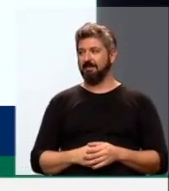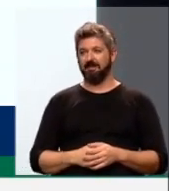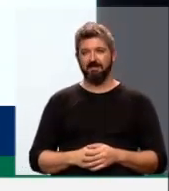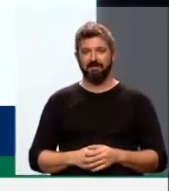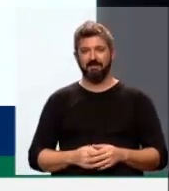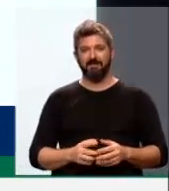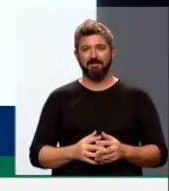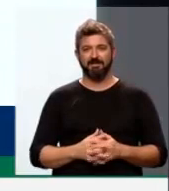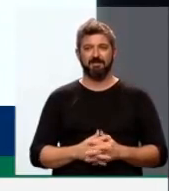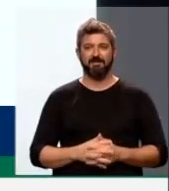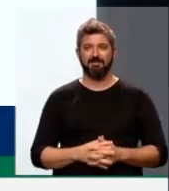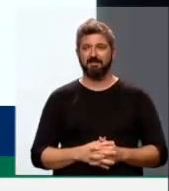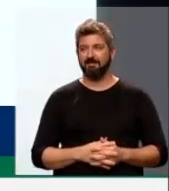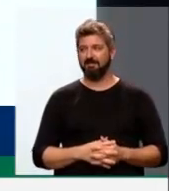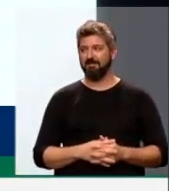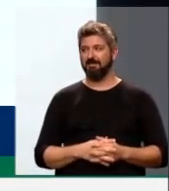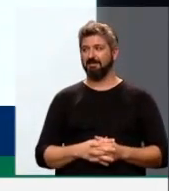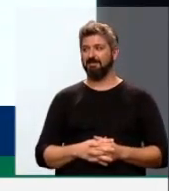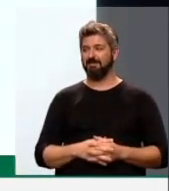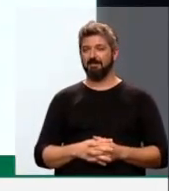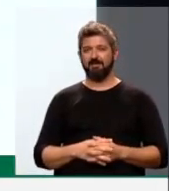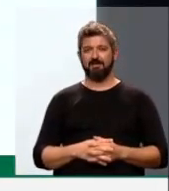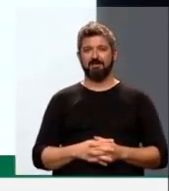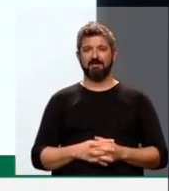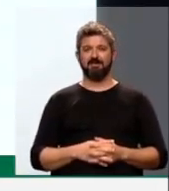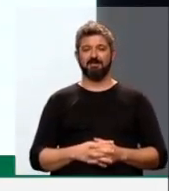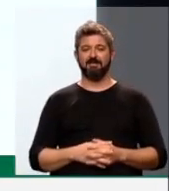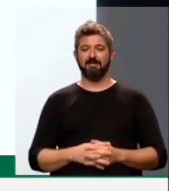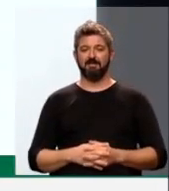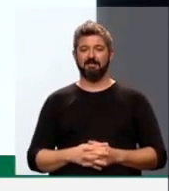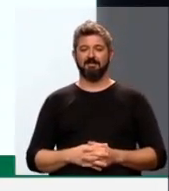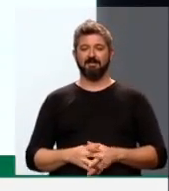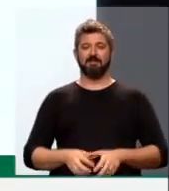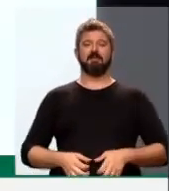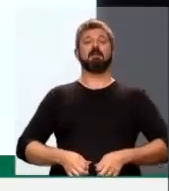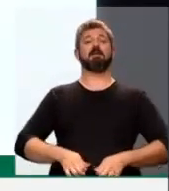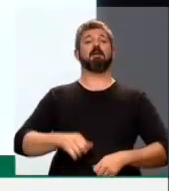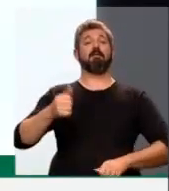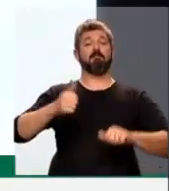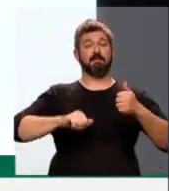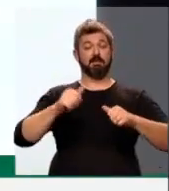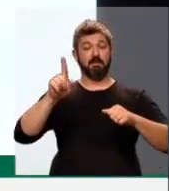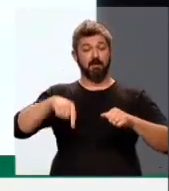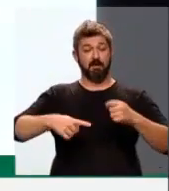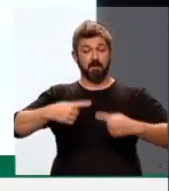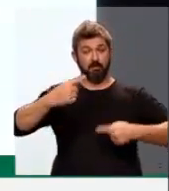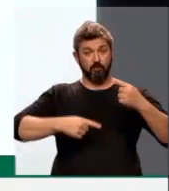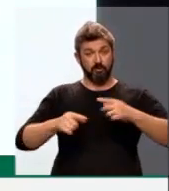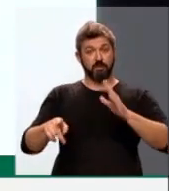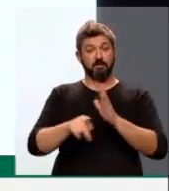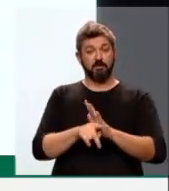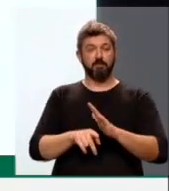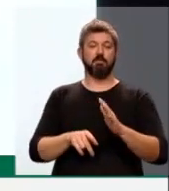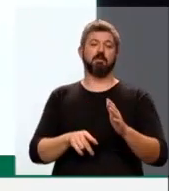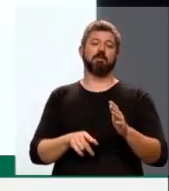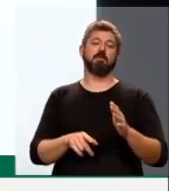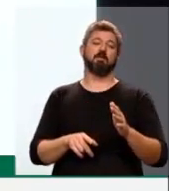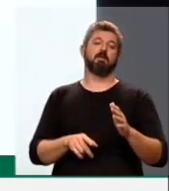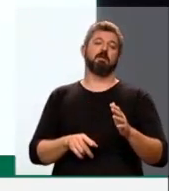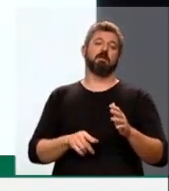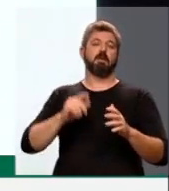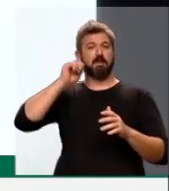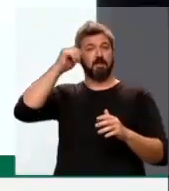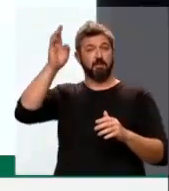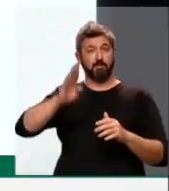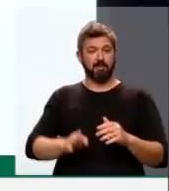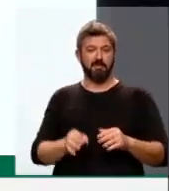e estudiosa dos instrumentos de avaliação da política da saúde da população negra no Brasil, a